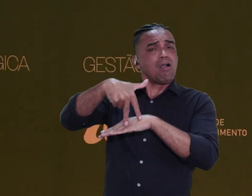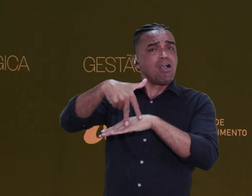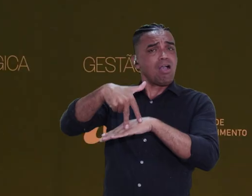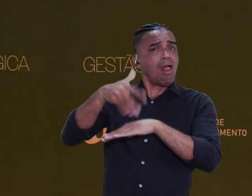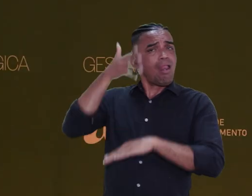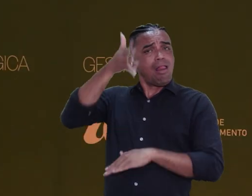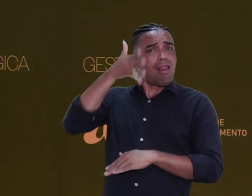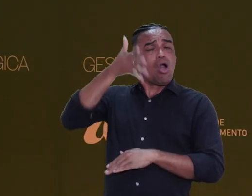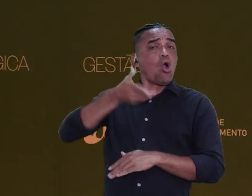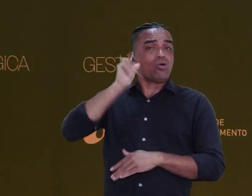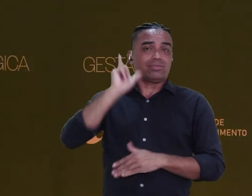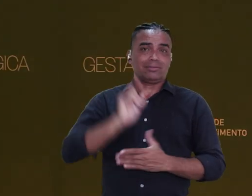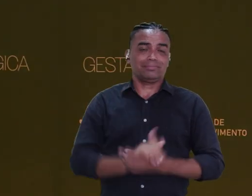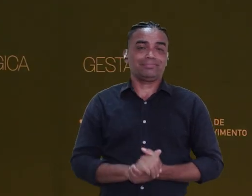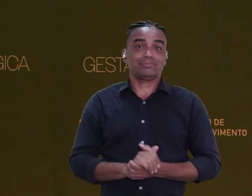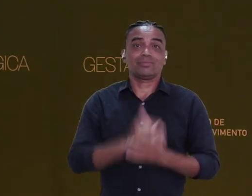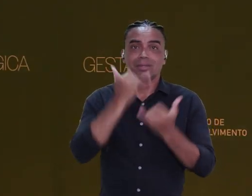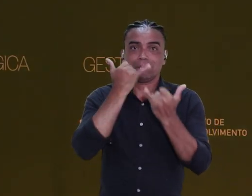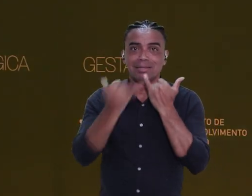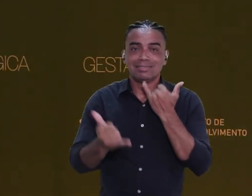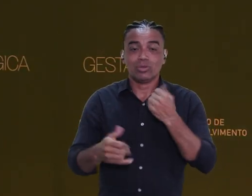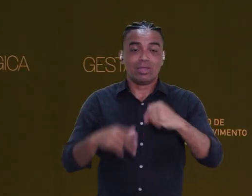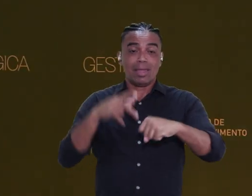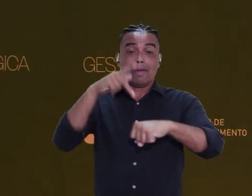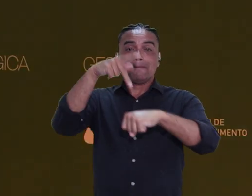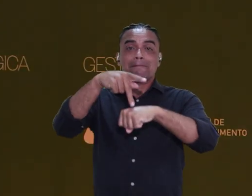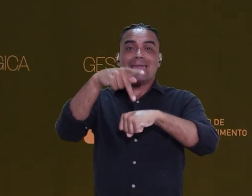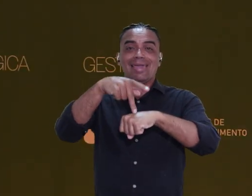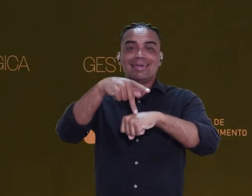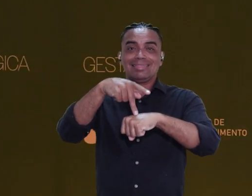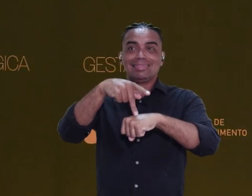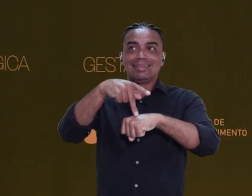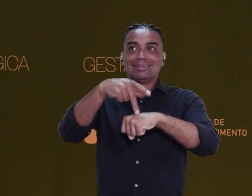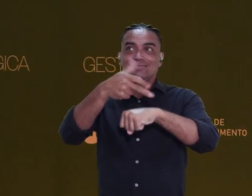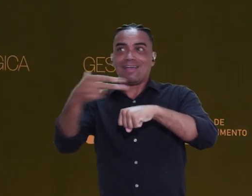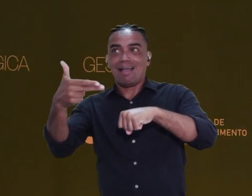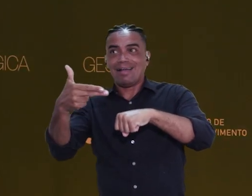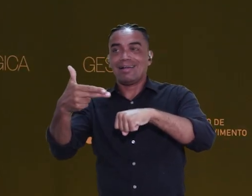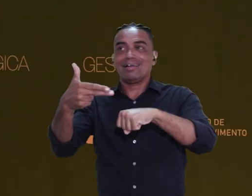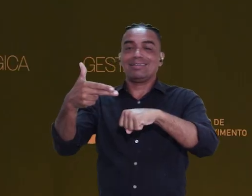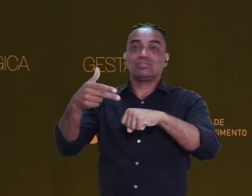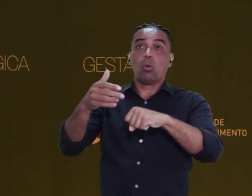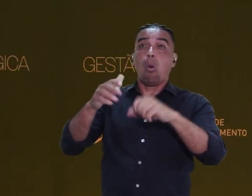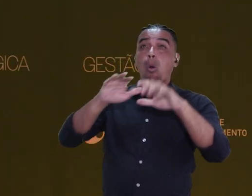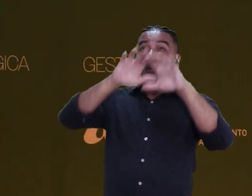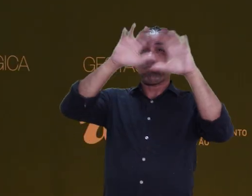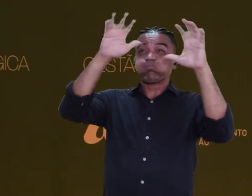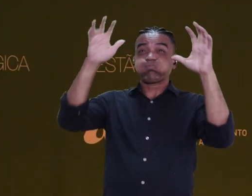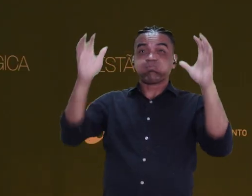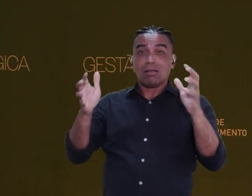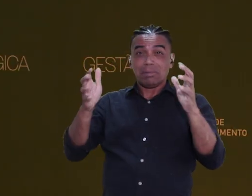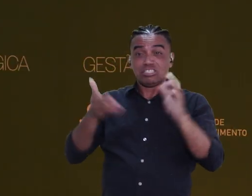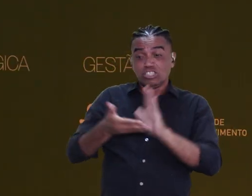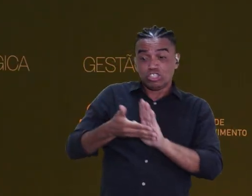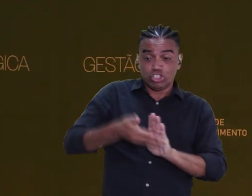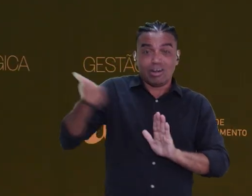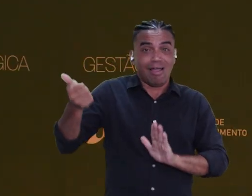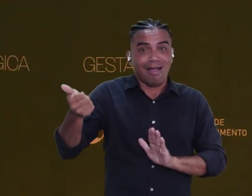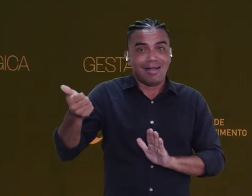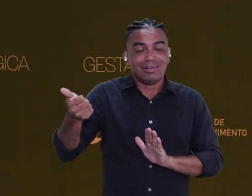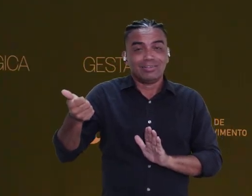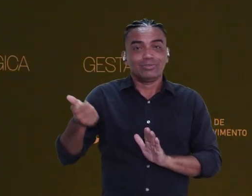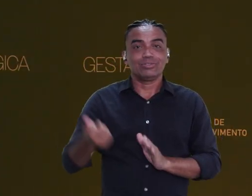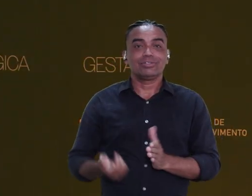discurso de ontem. Pareciam pedras, ou pedra, ou uma rocha removida que